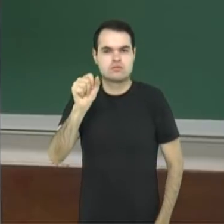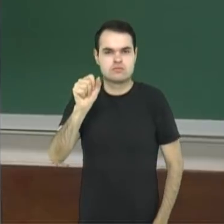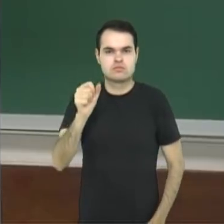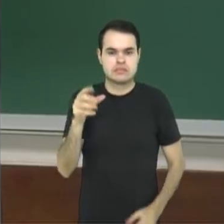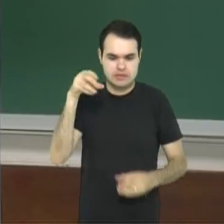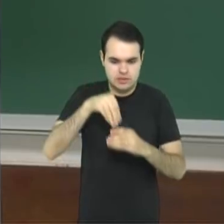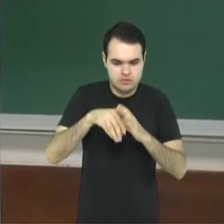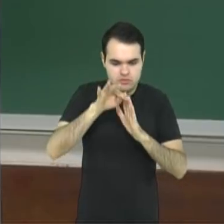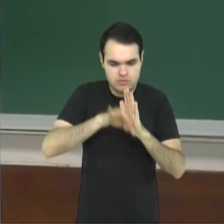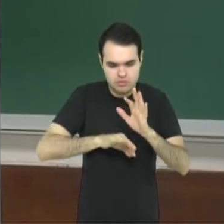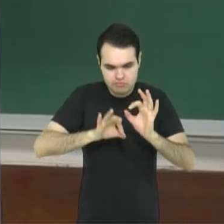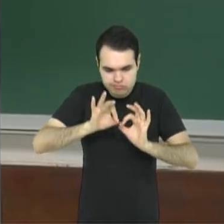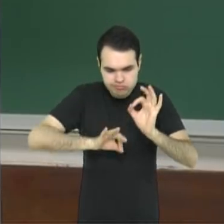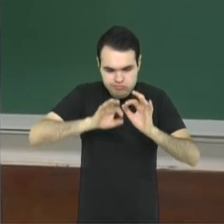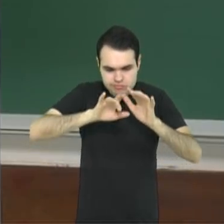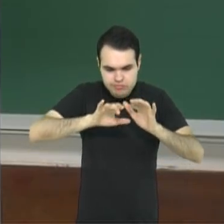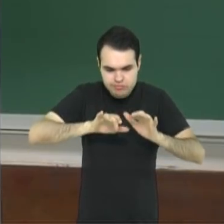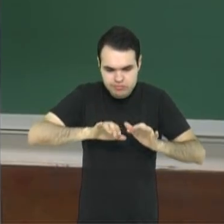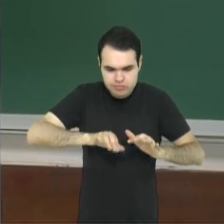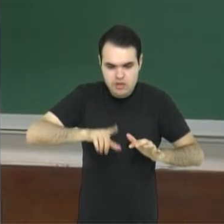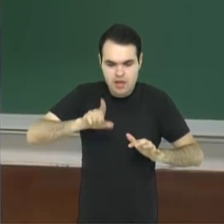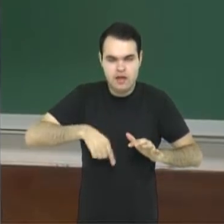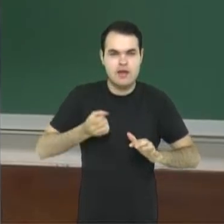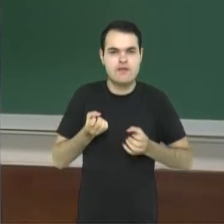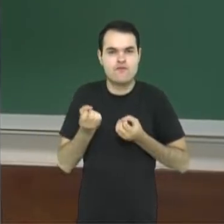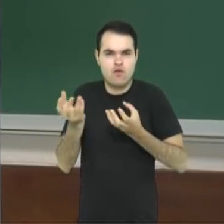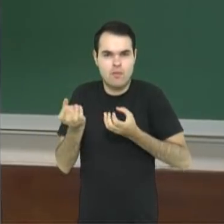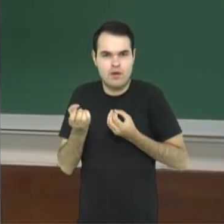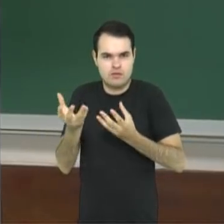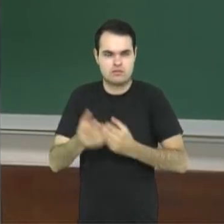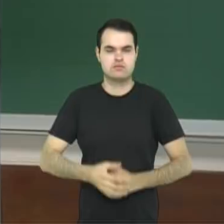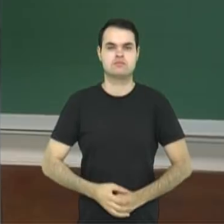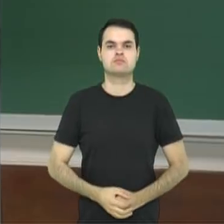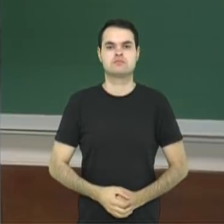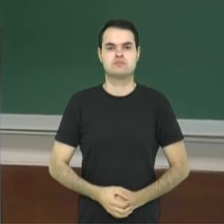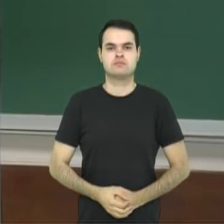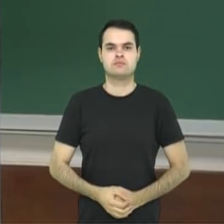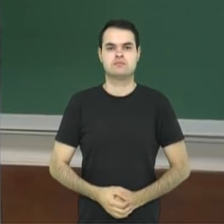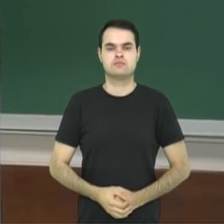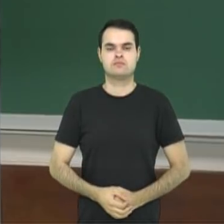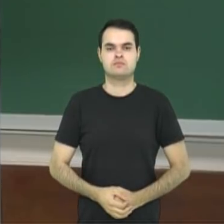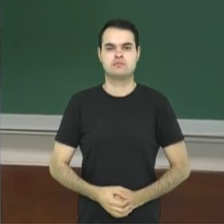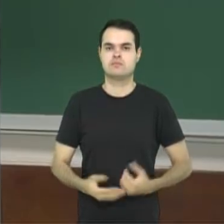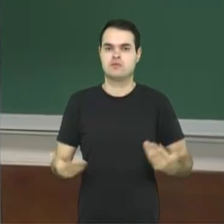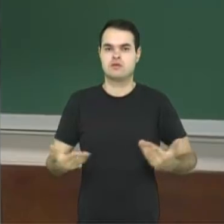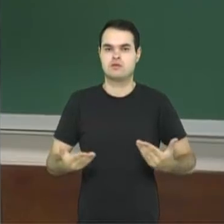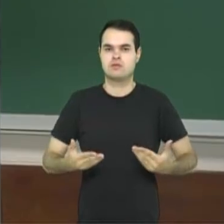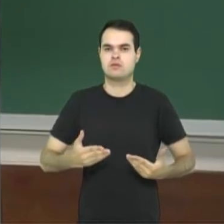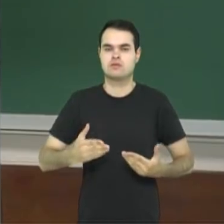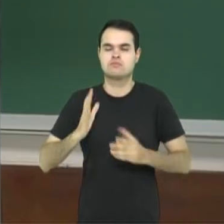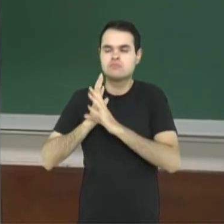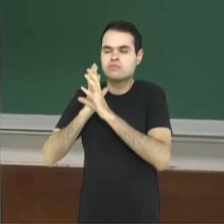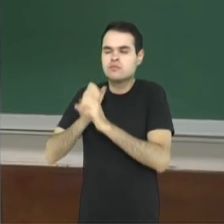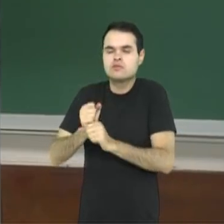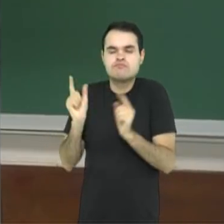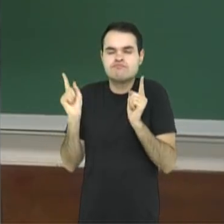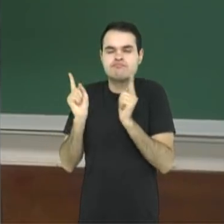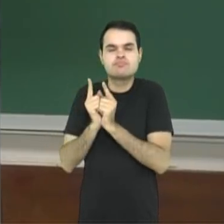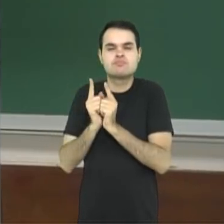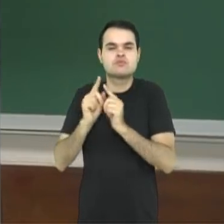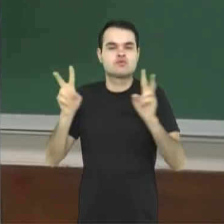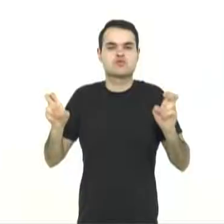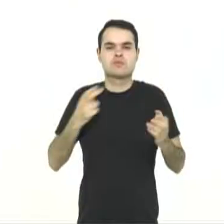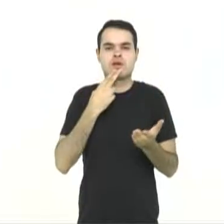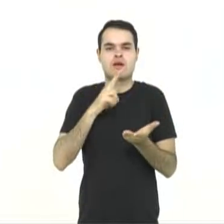discursivo textual numa carta de reclamação é de texto informativo. Vamos fazer aqui, pessoal, uma breve revisão com relação às